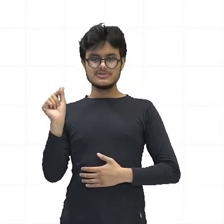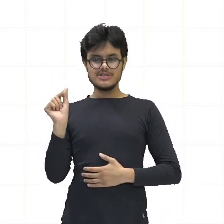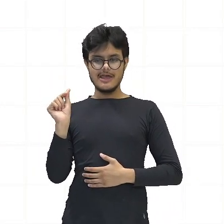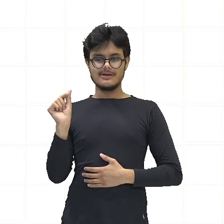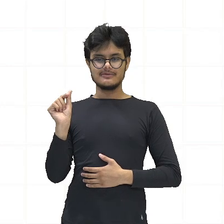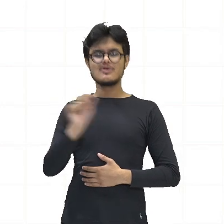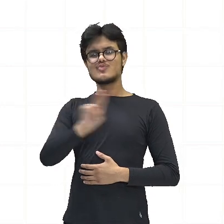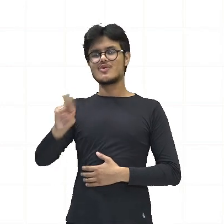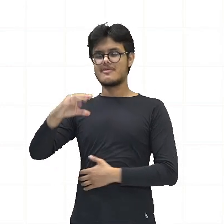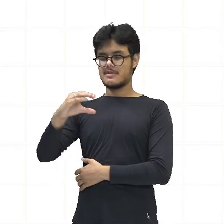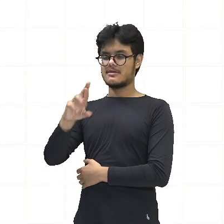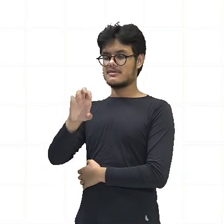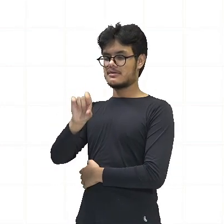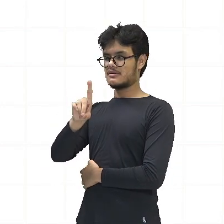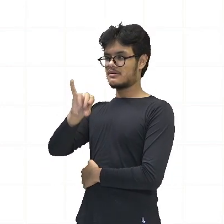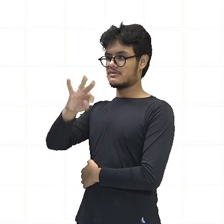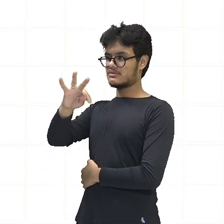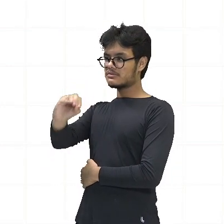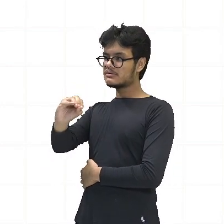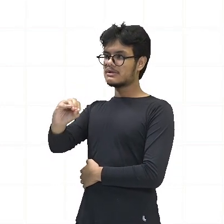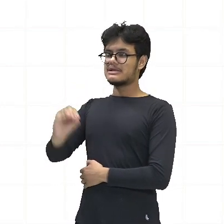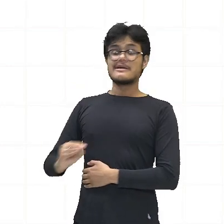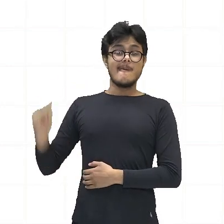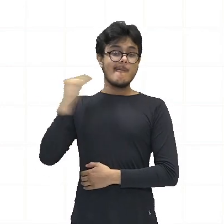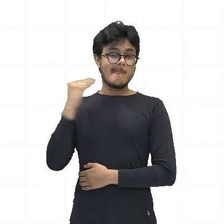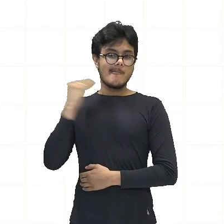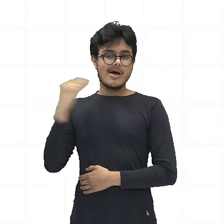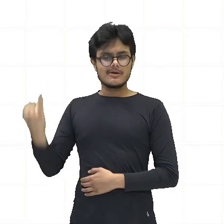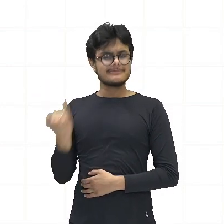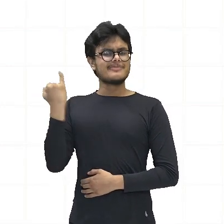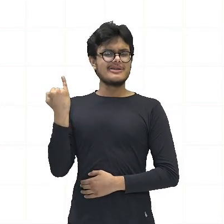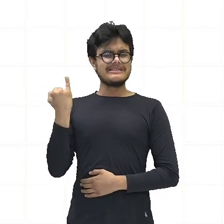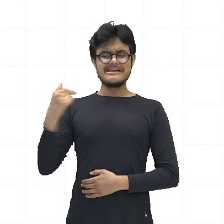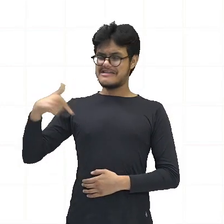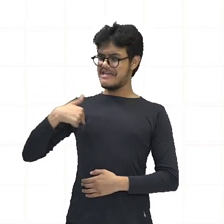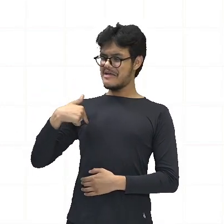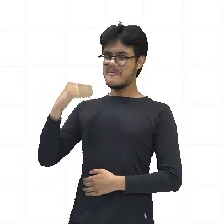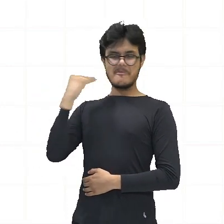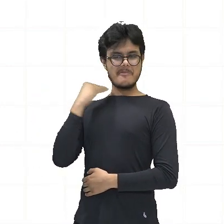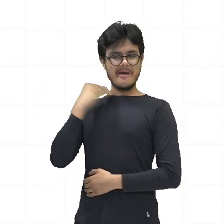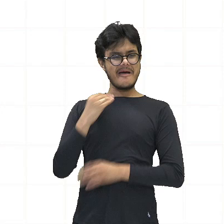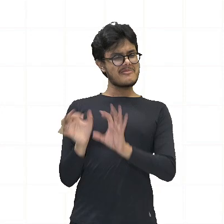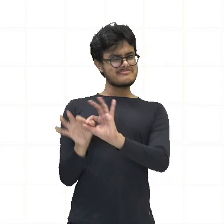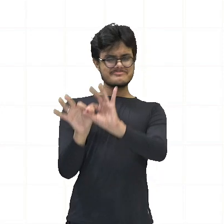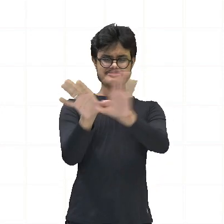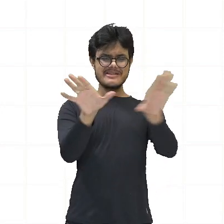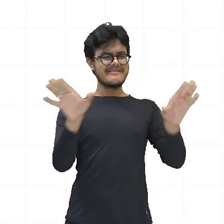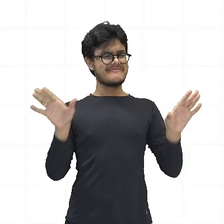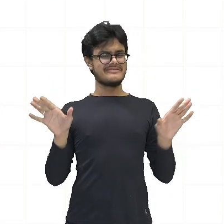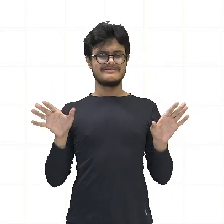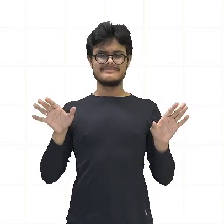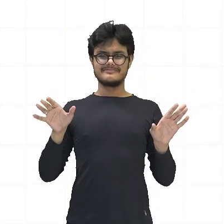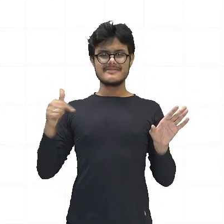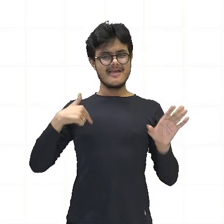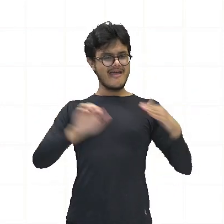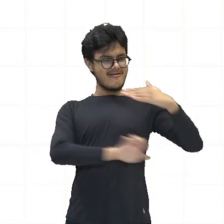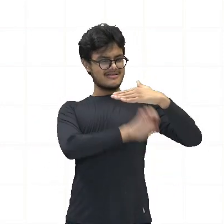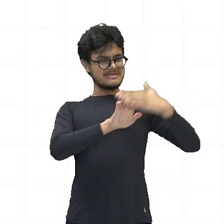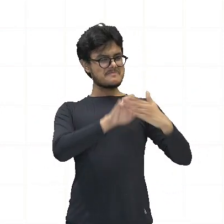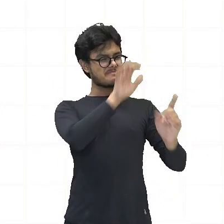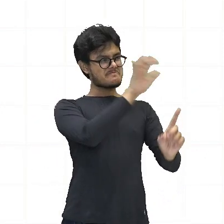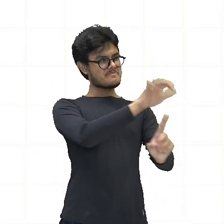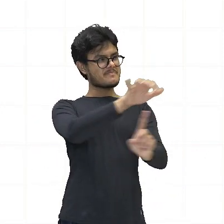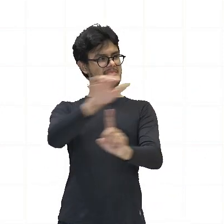atuação aí dos bancos, né? Oferecendo créditos financeiros para as empresas, e aí vai estar embutido